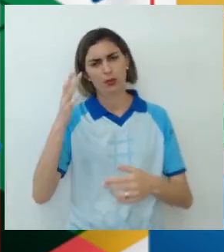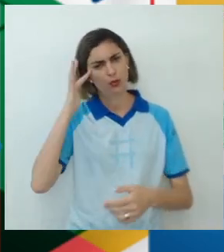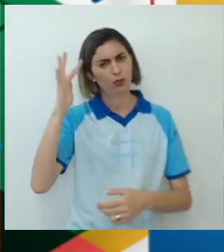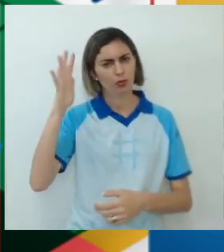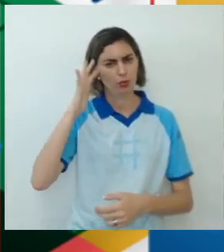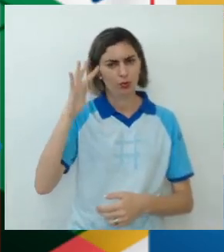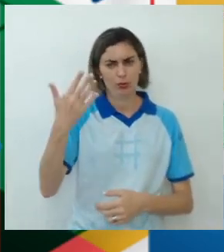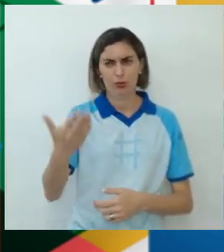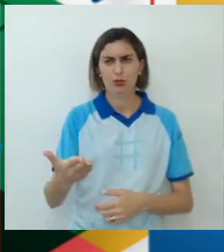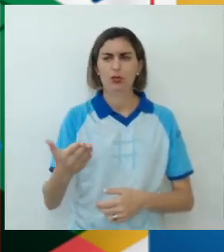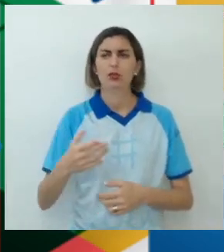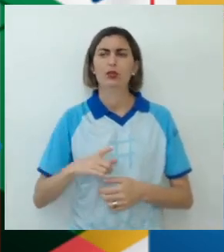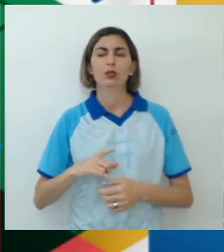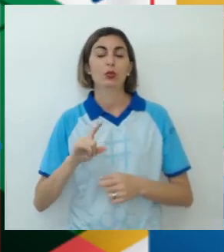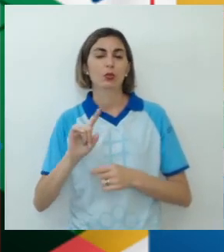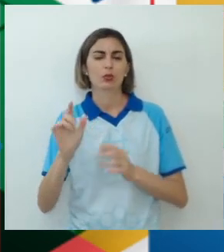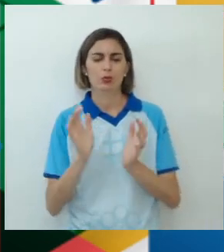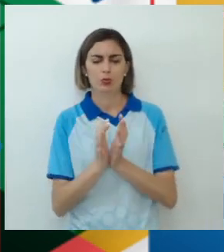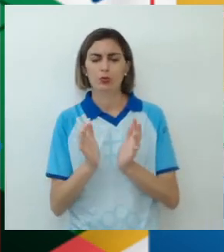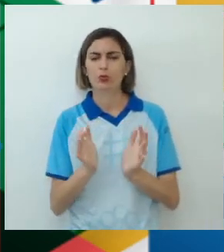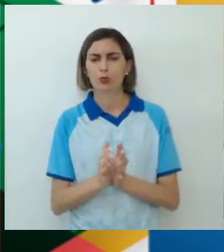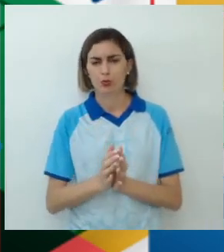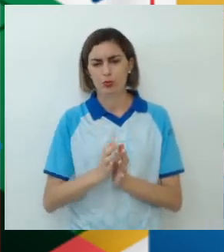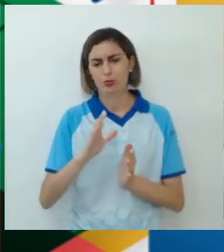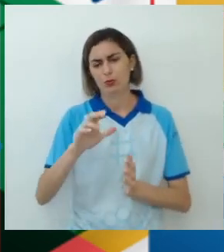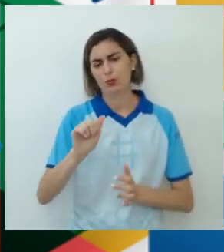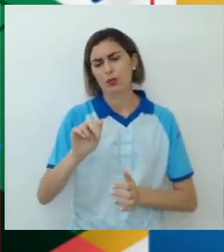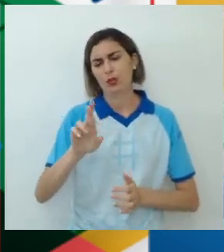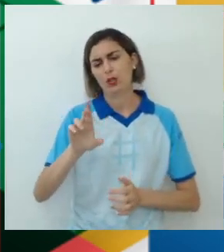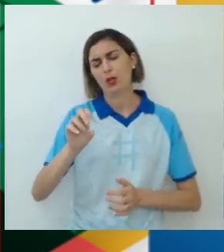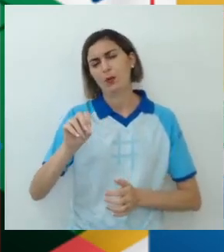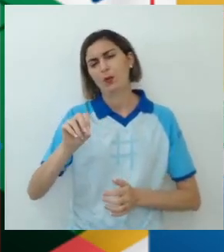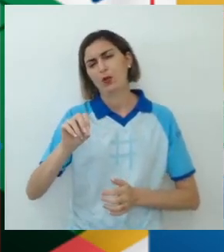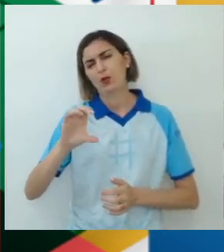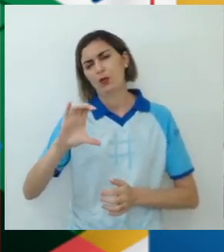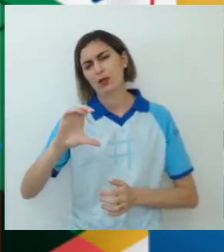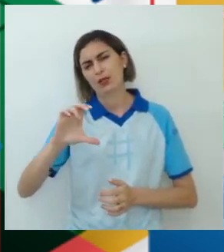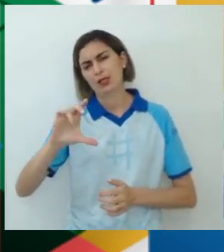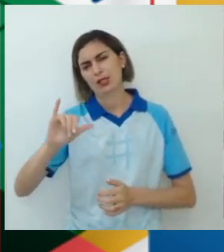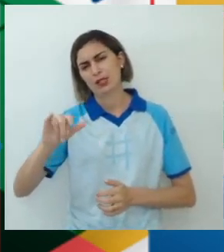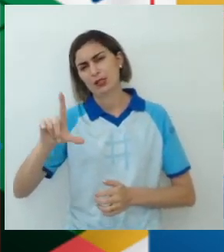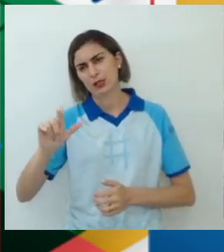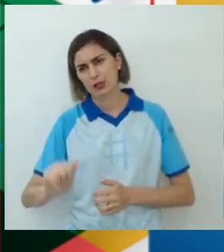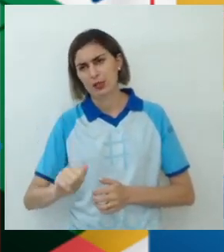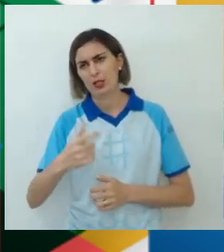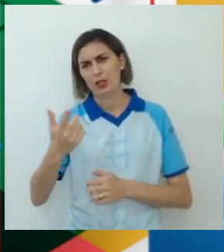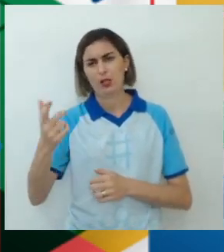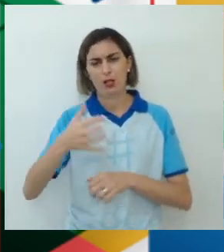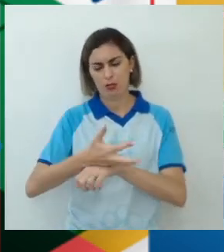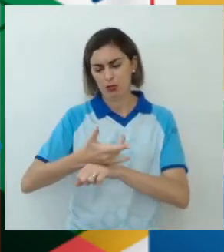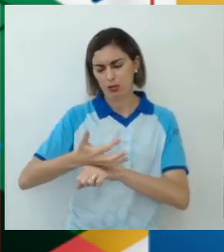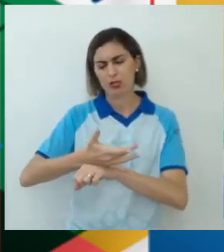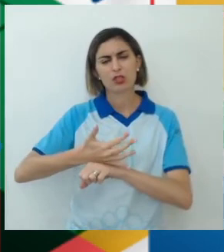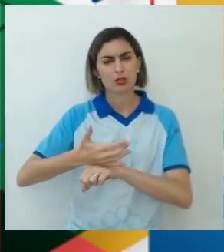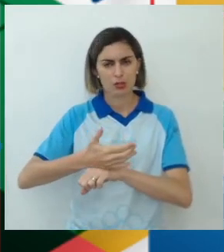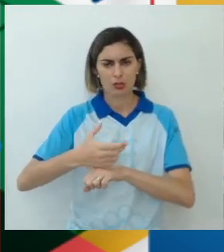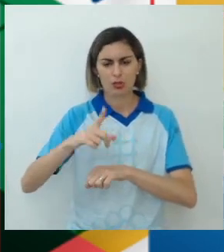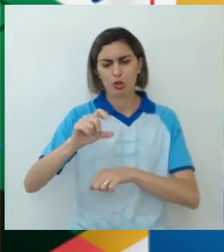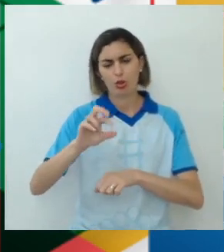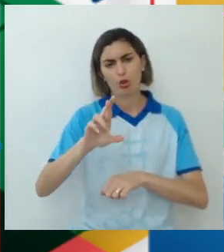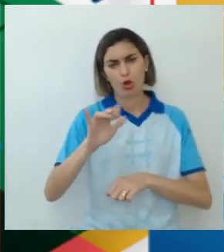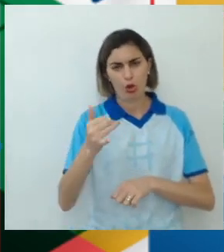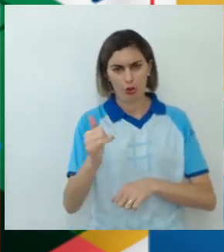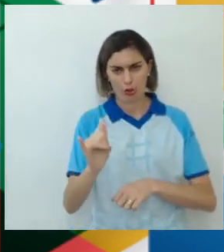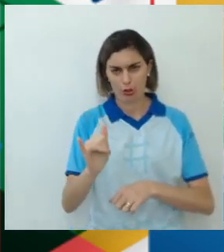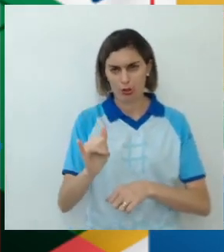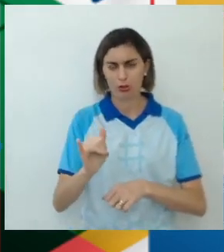teoria. E o grupo carboxila, que funciona como um ácido de Lowry-Bronze, de